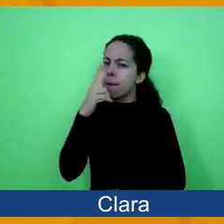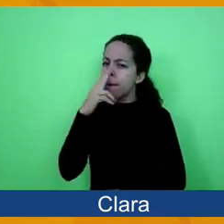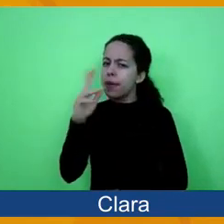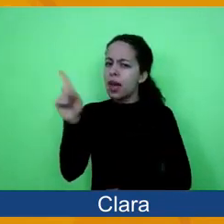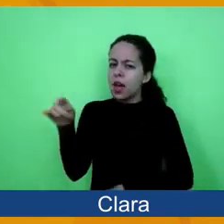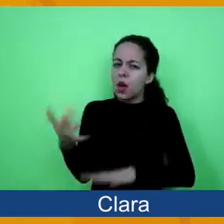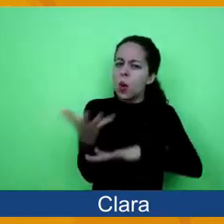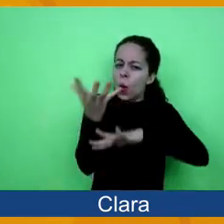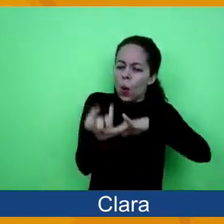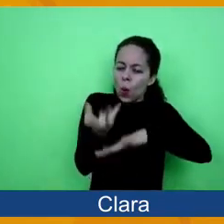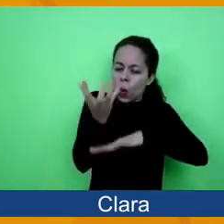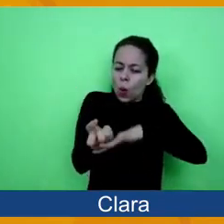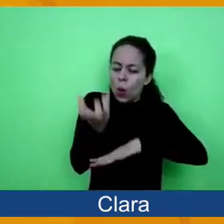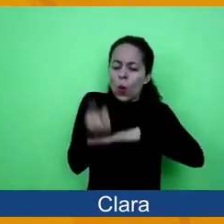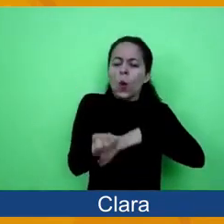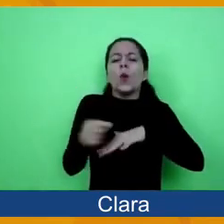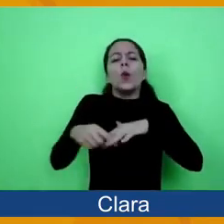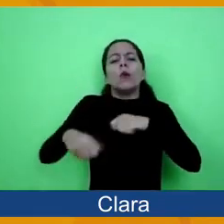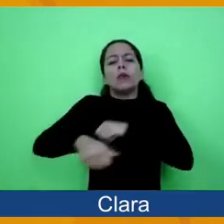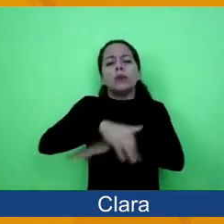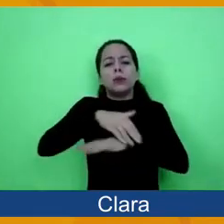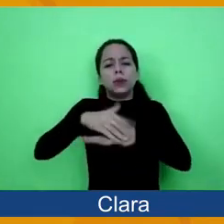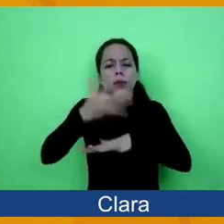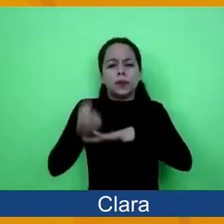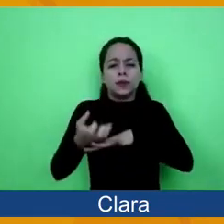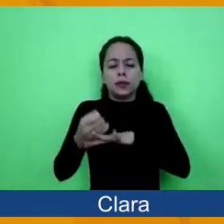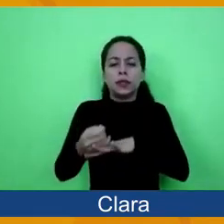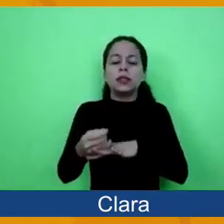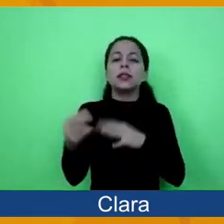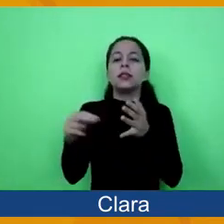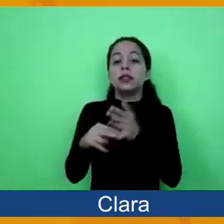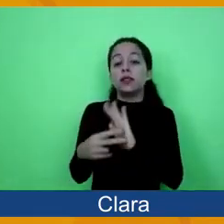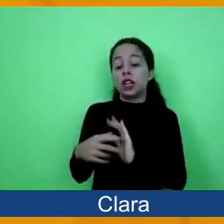ou seja, geoengenharia, né, as medidas de geoengenharia,